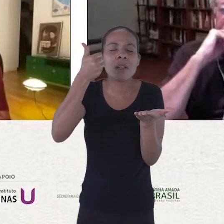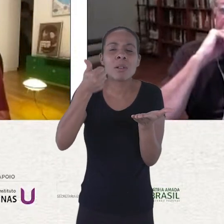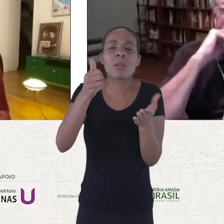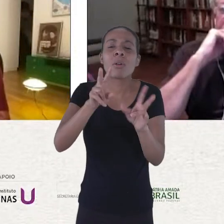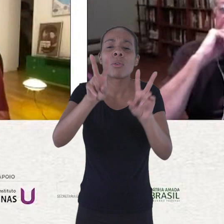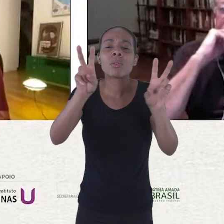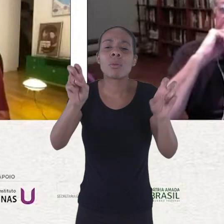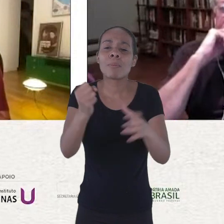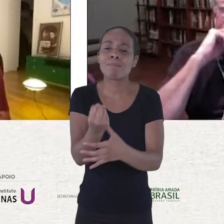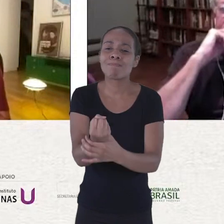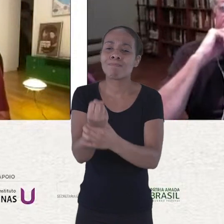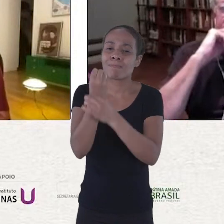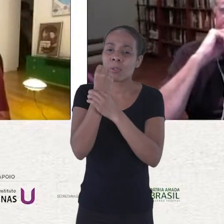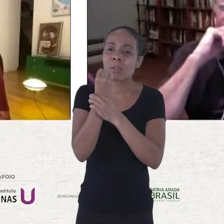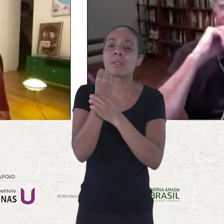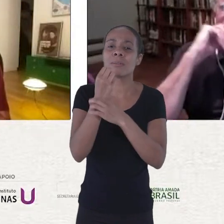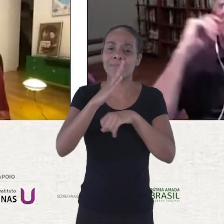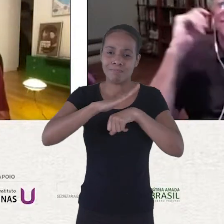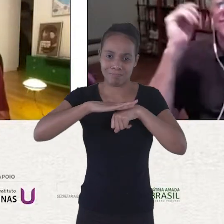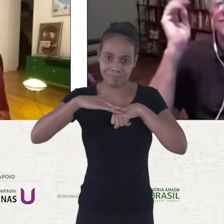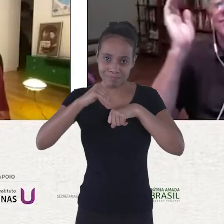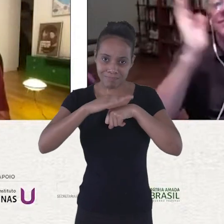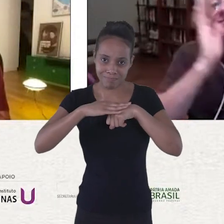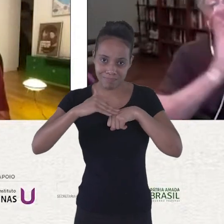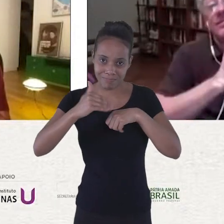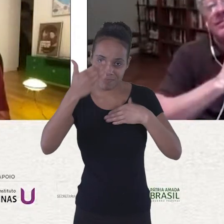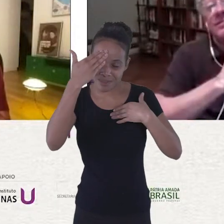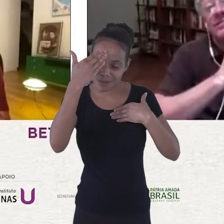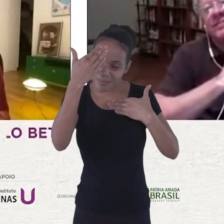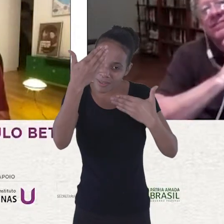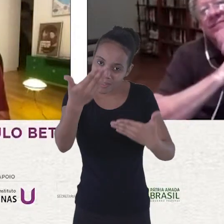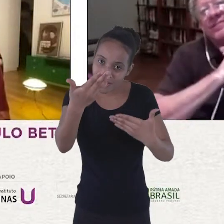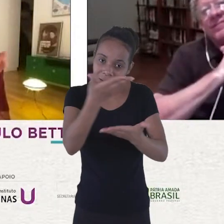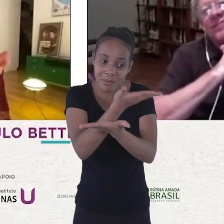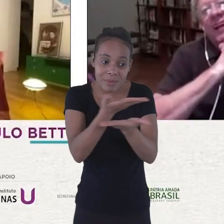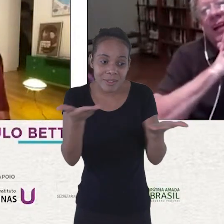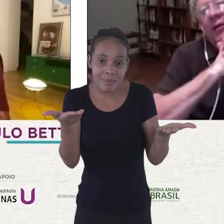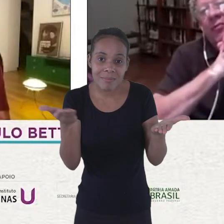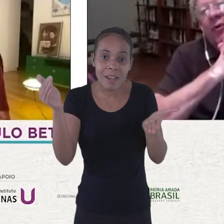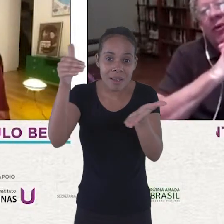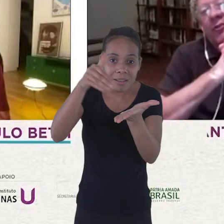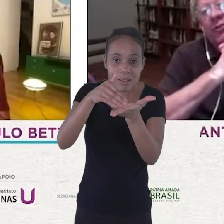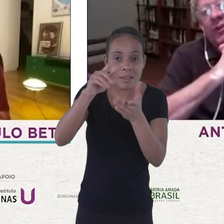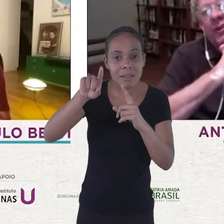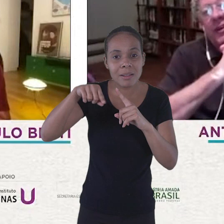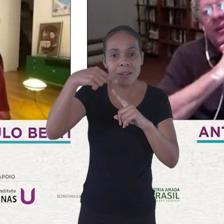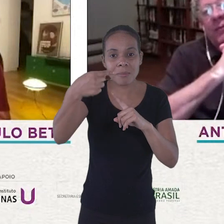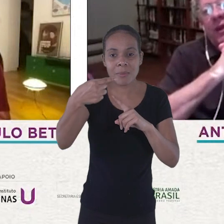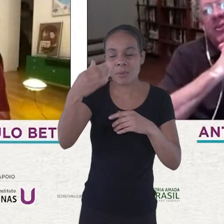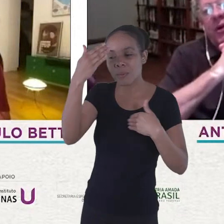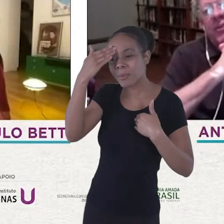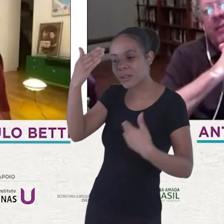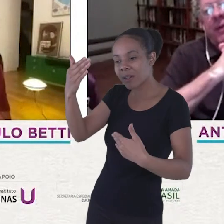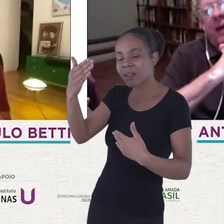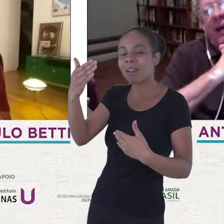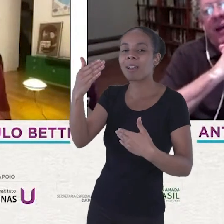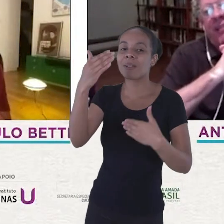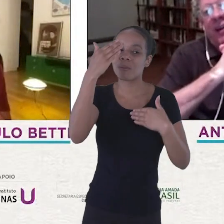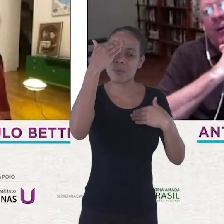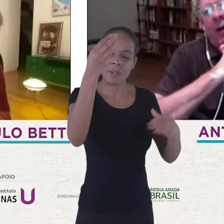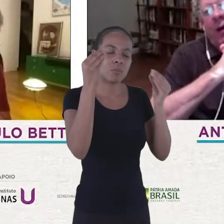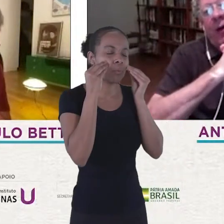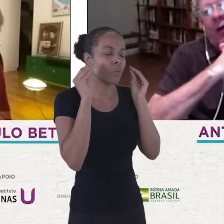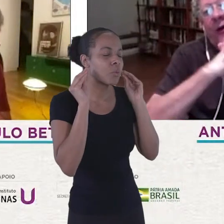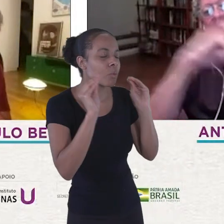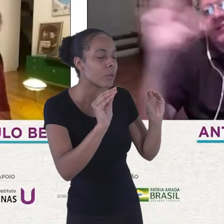cuidado. Muito obrigado para vocês. Até a próxima. Valeu, Afonso. Beijão, Stepan.